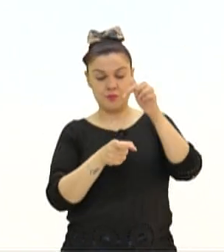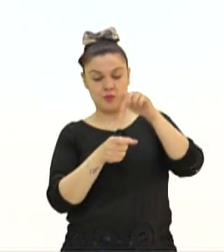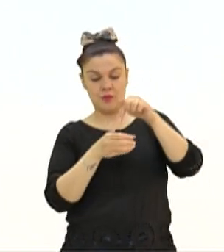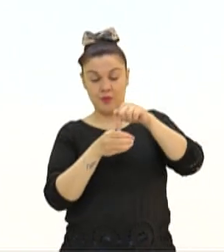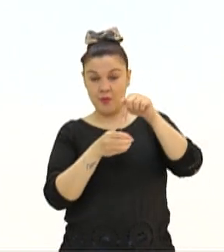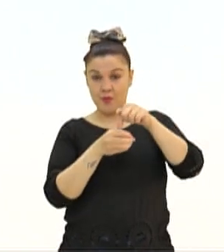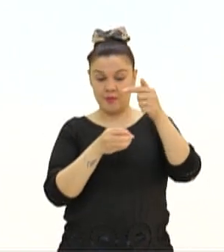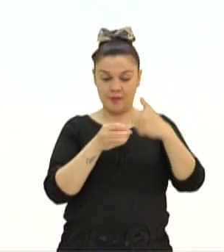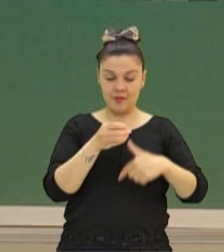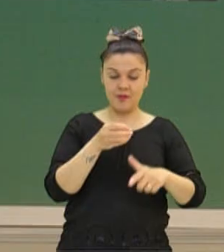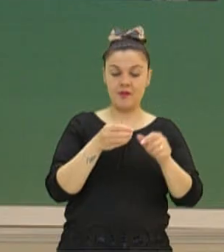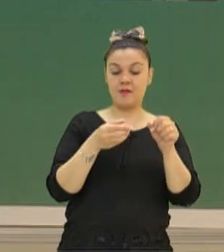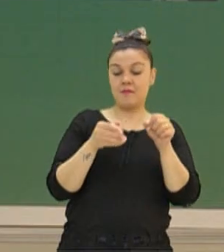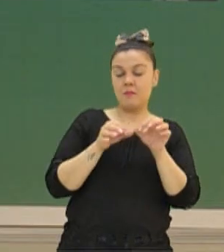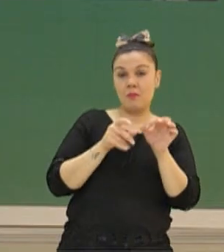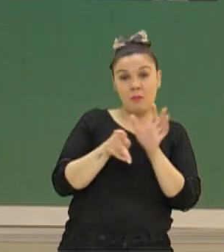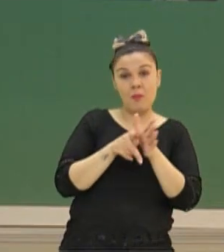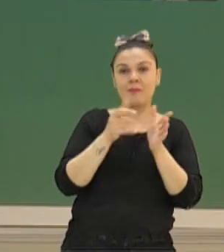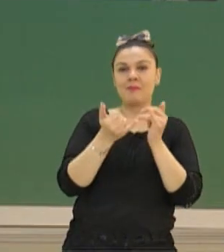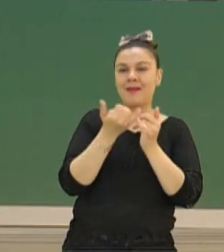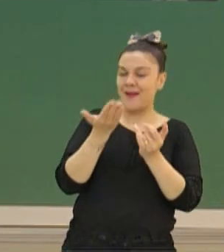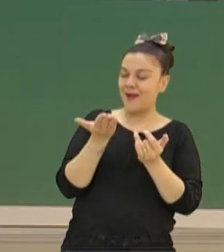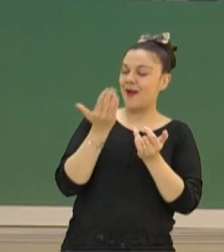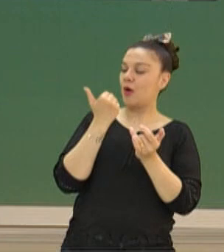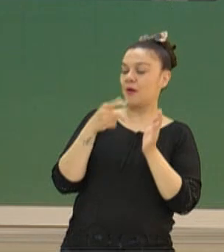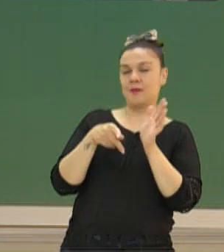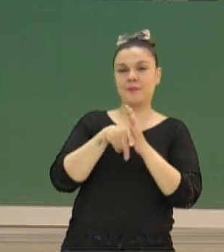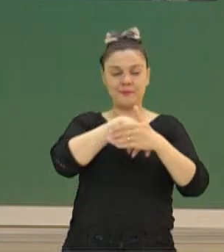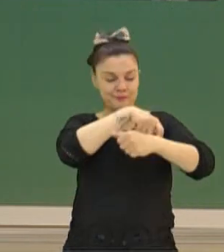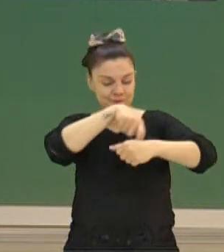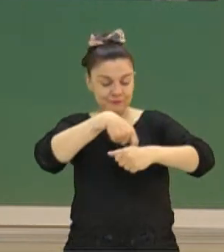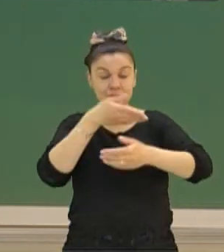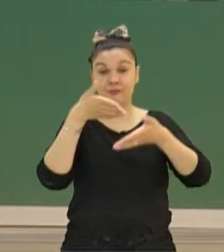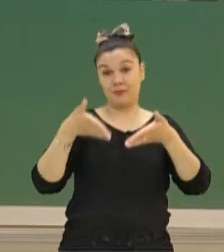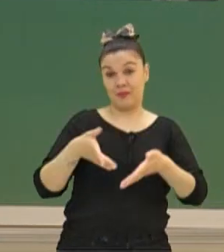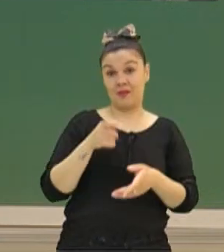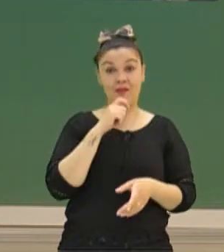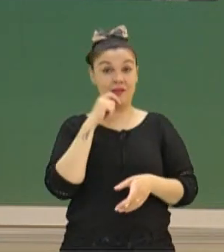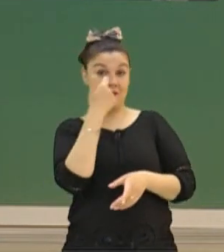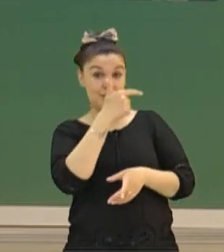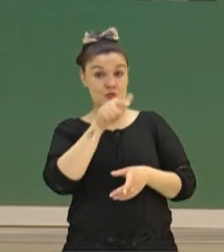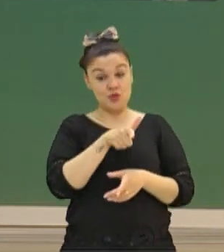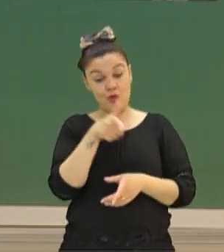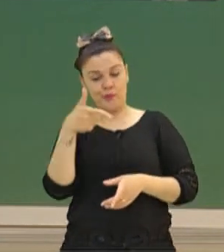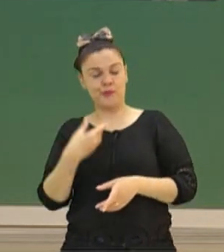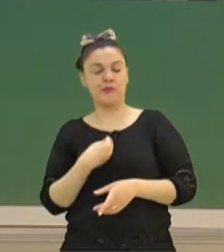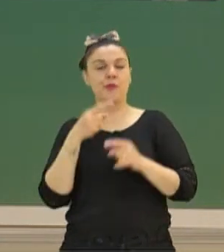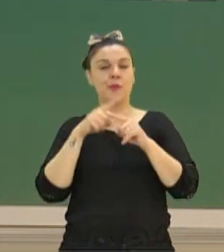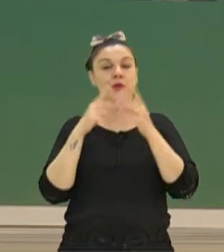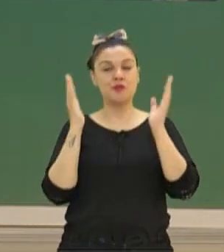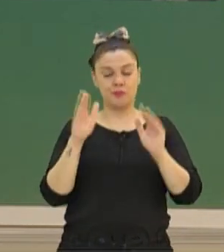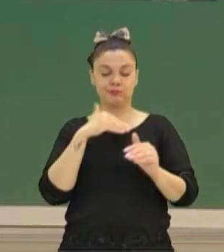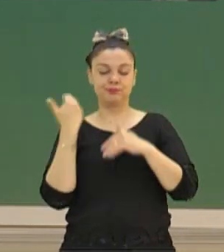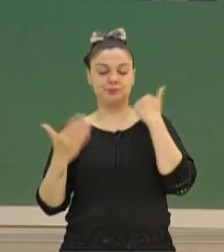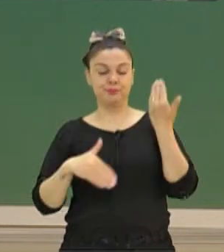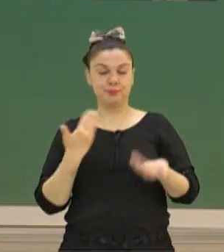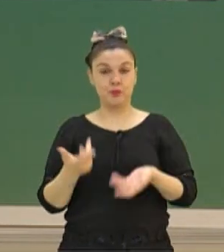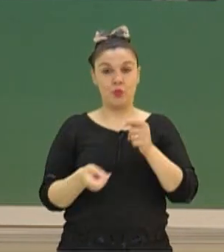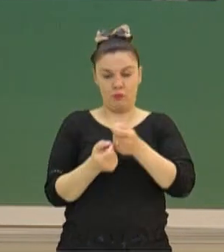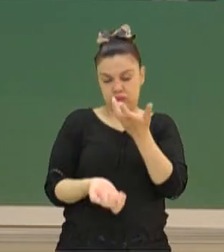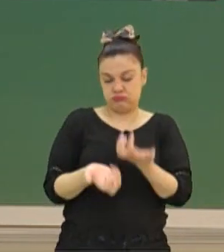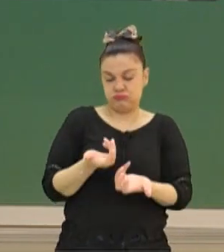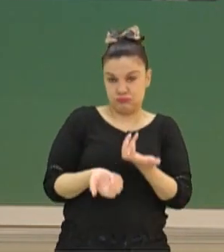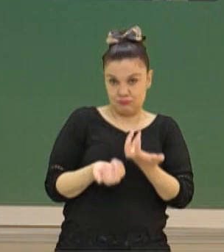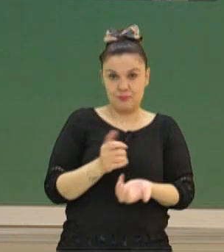dentro e aí os micro-organismos se alimentaram daquele caldo, que já não tinha outros seres vivos porque tinham sido mortos quando o caldo